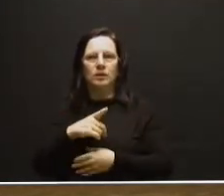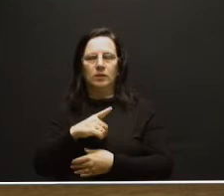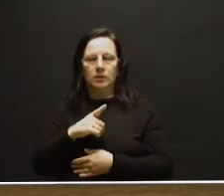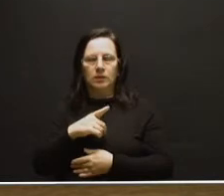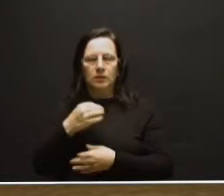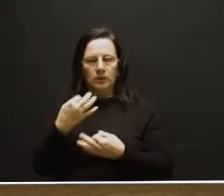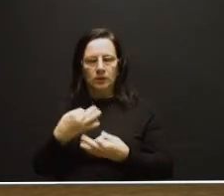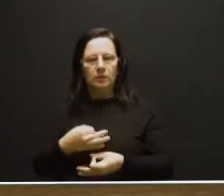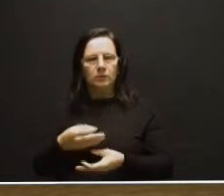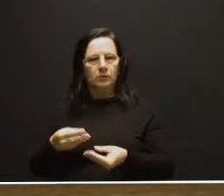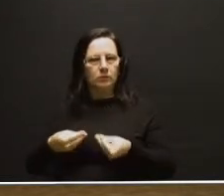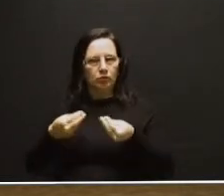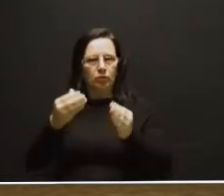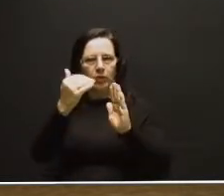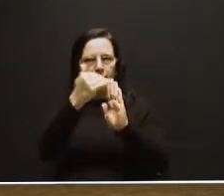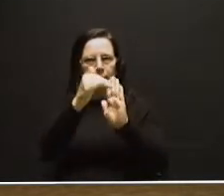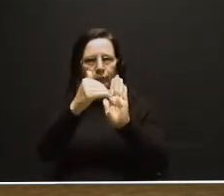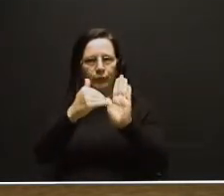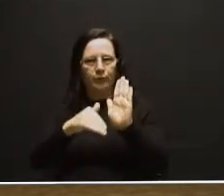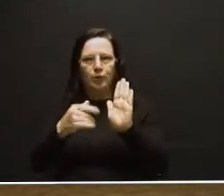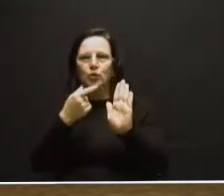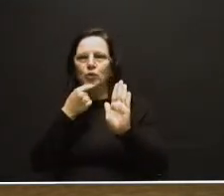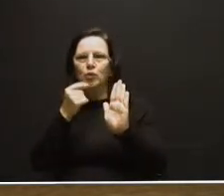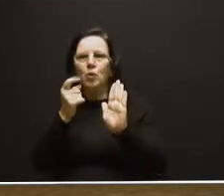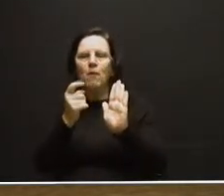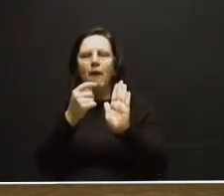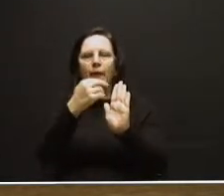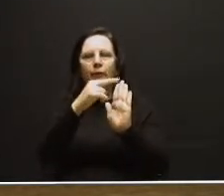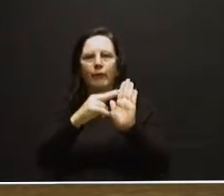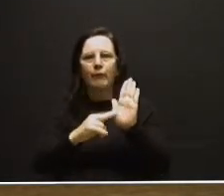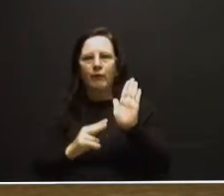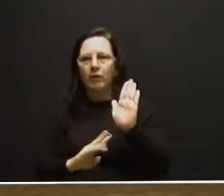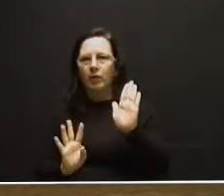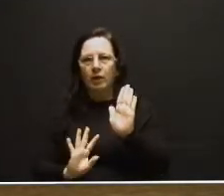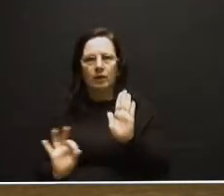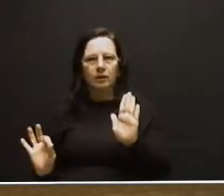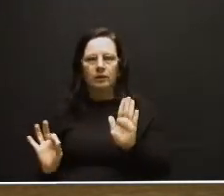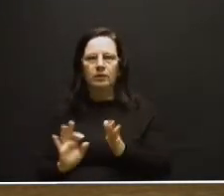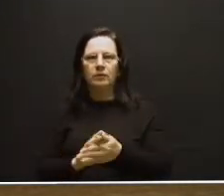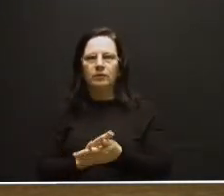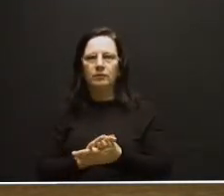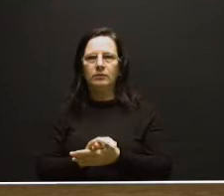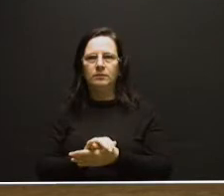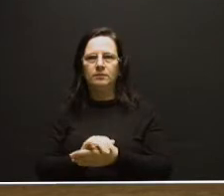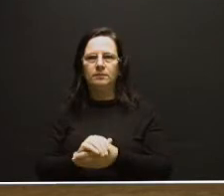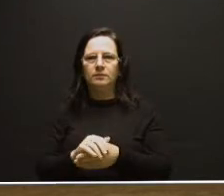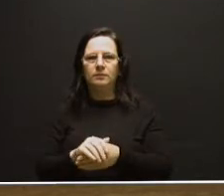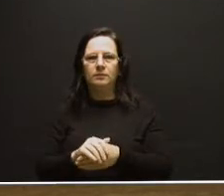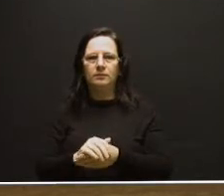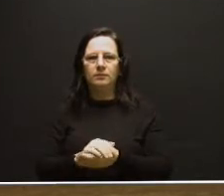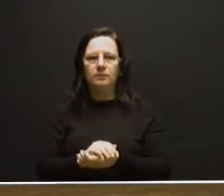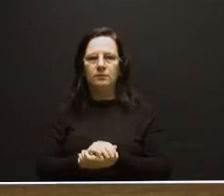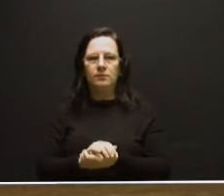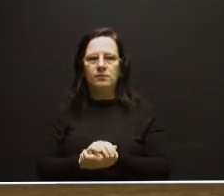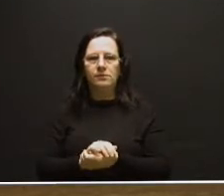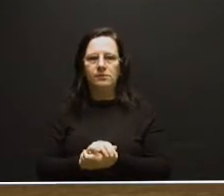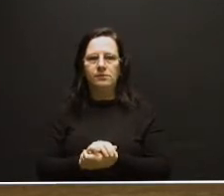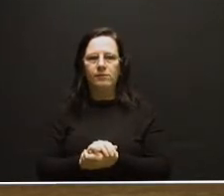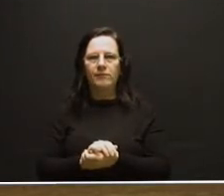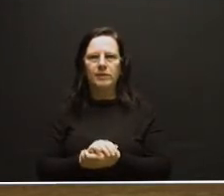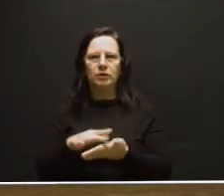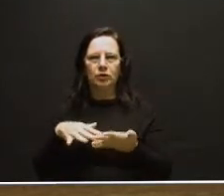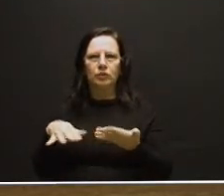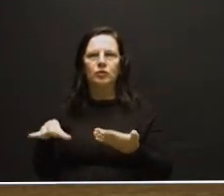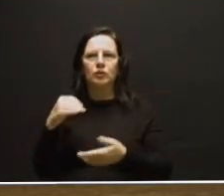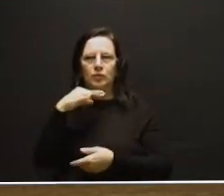já leva as informações do médico dali já sabe o que vai fazer com aquele paciente qual o tratamento que ele vai fazer uma agilidade